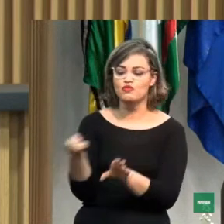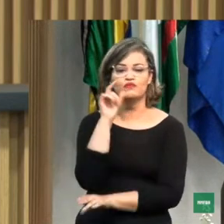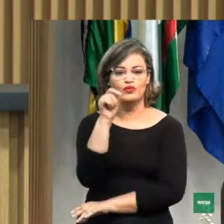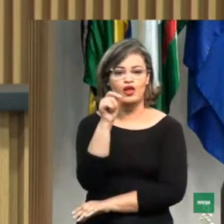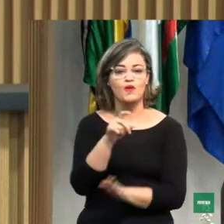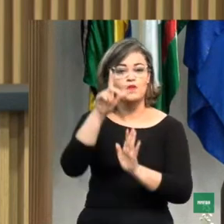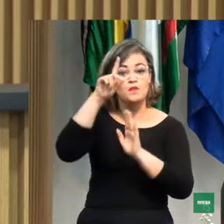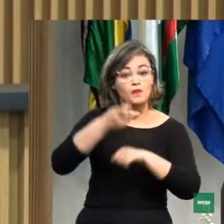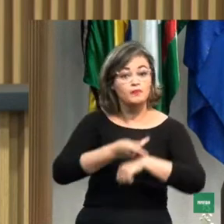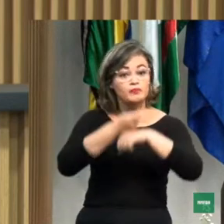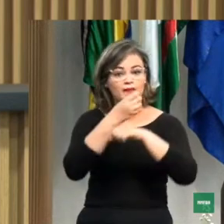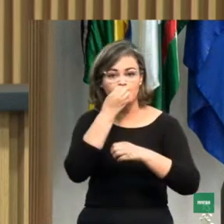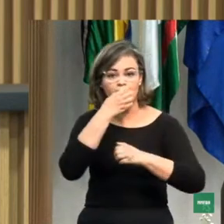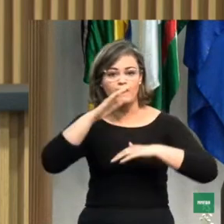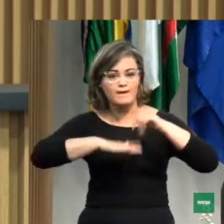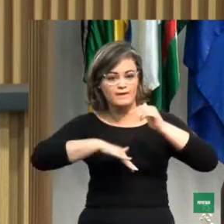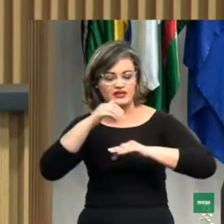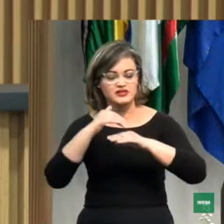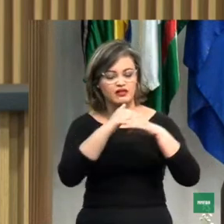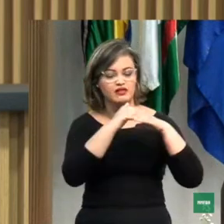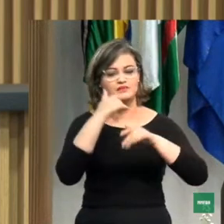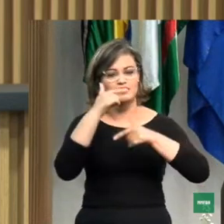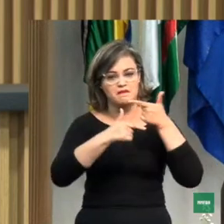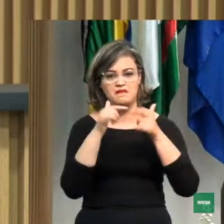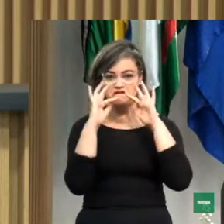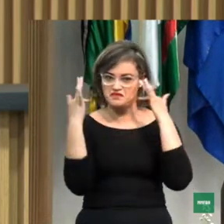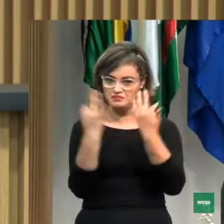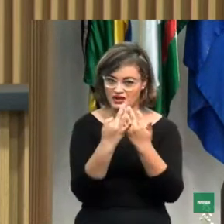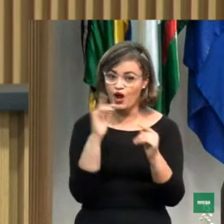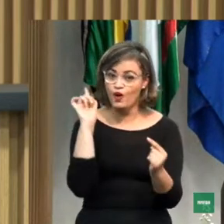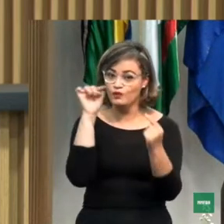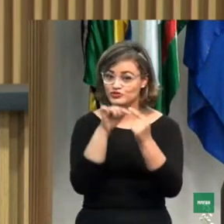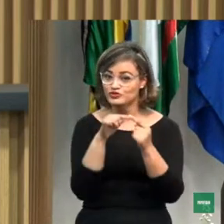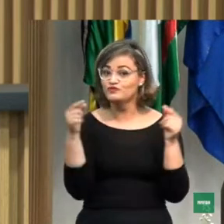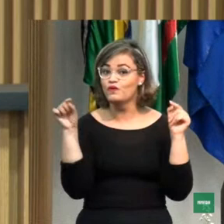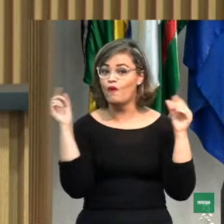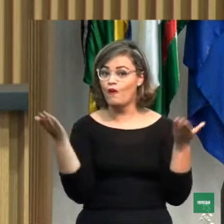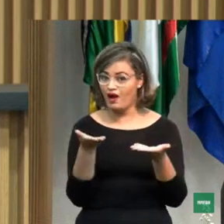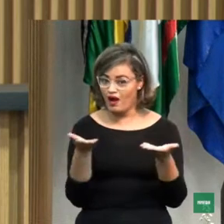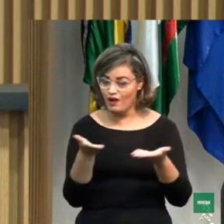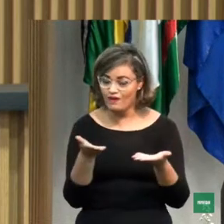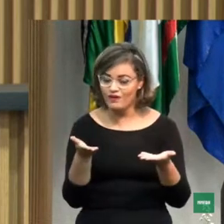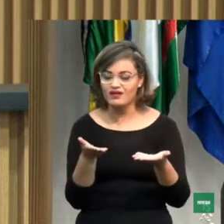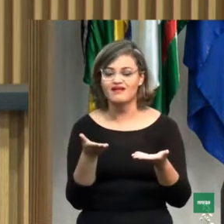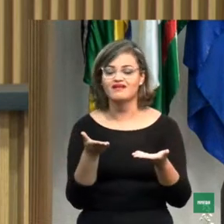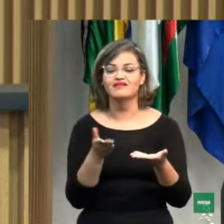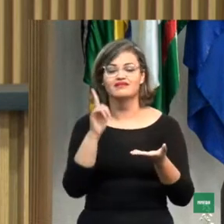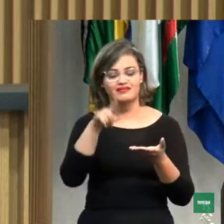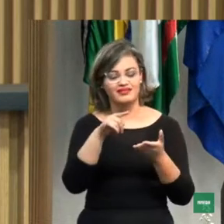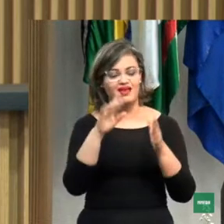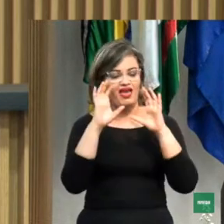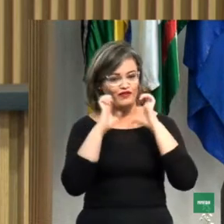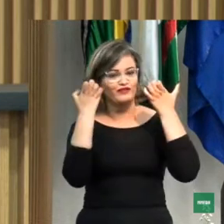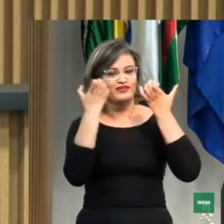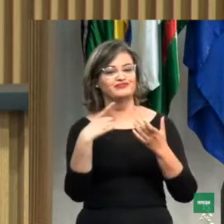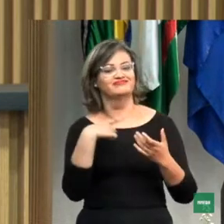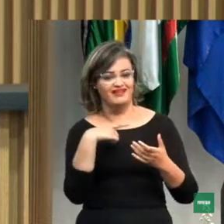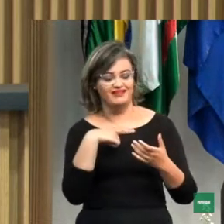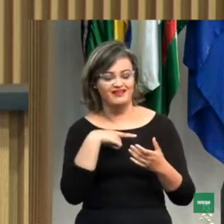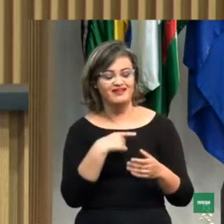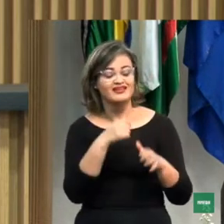Práticas em Equilíbrio Trabalho-Família, objeto hoje desta cerimônia, da primeira edição,